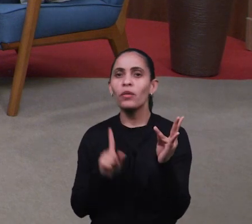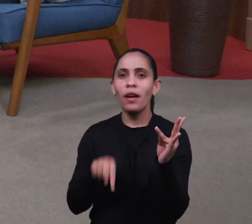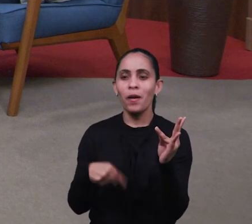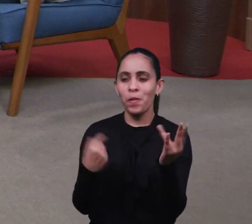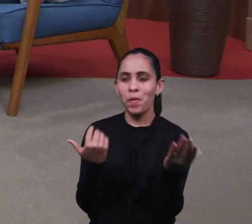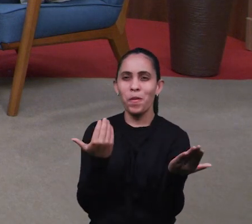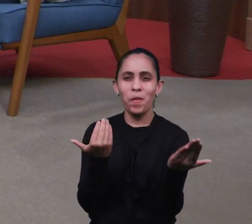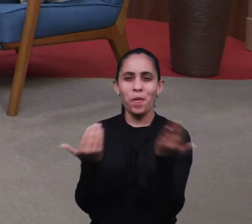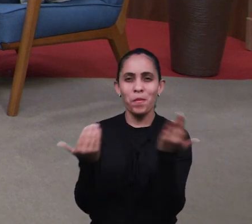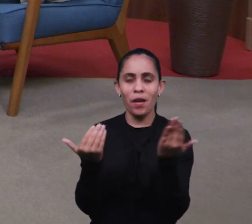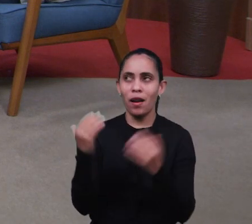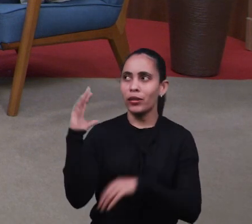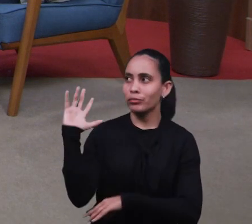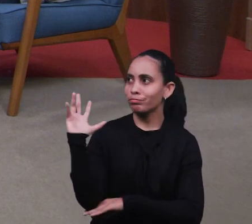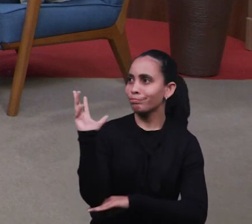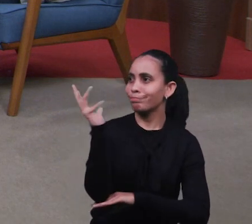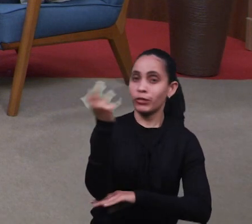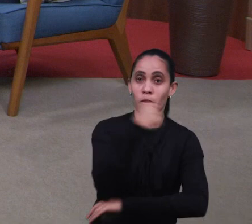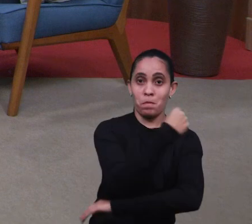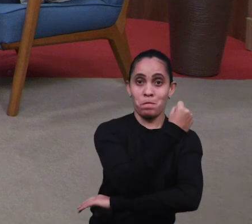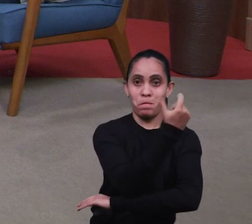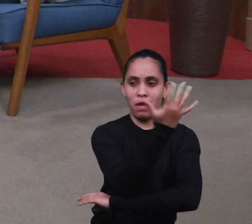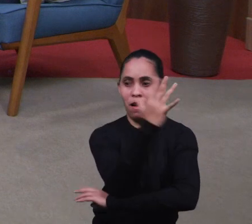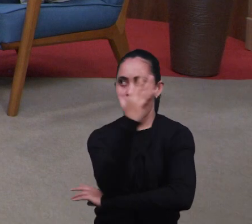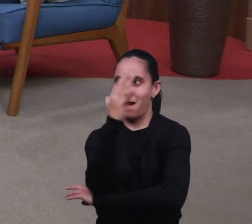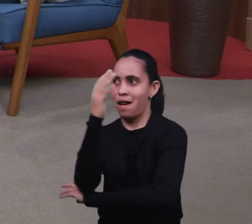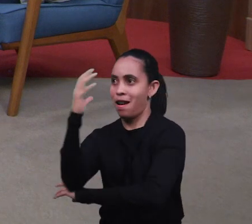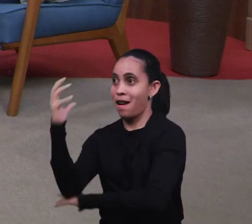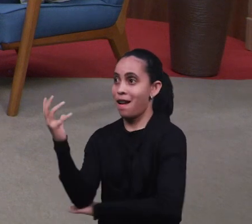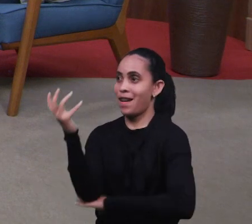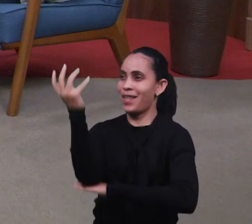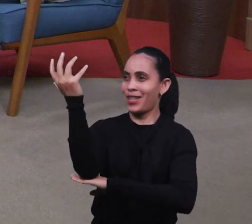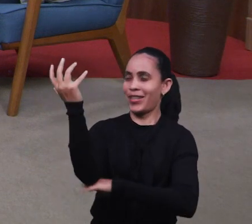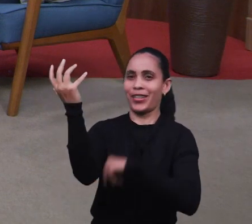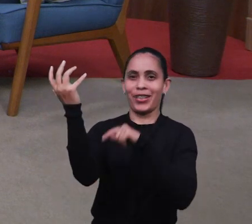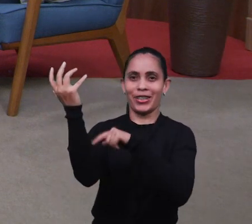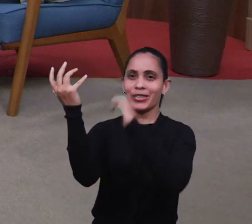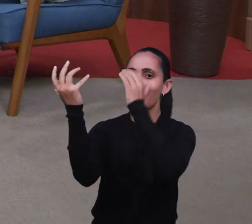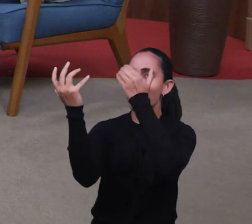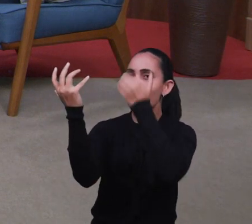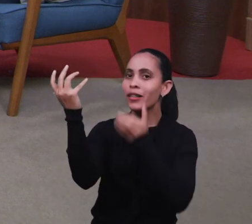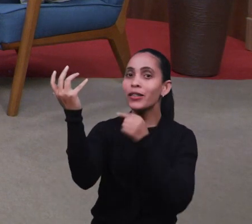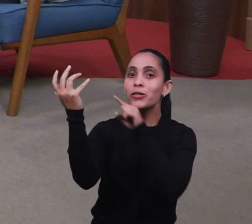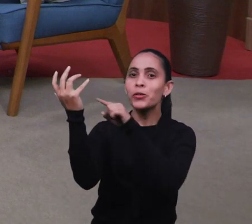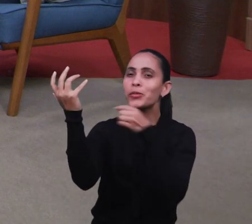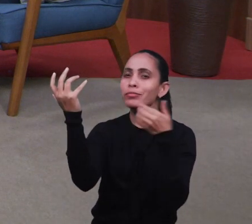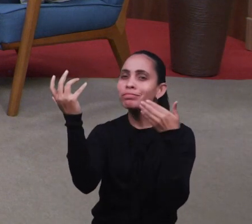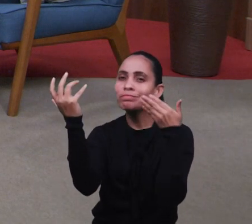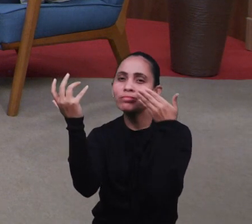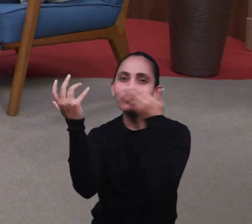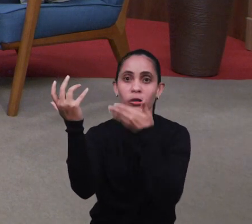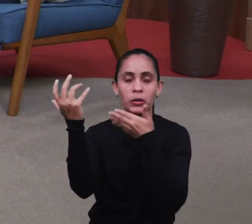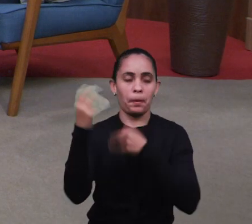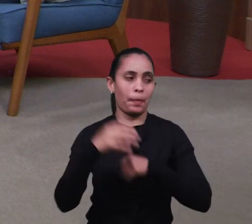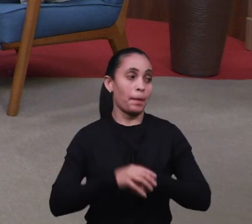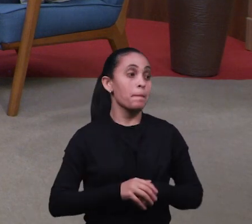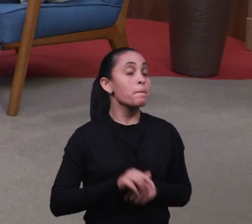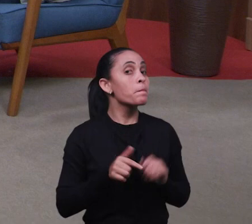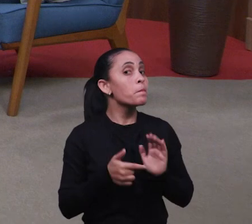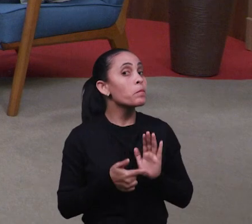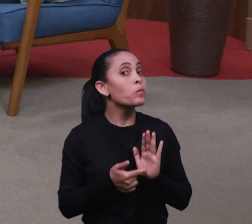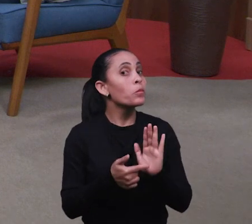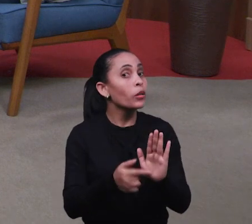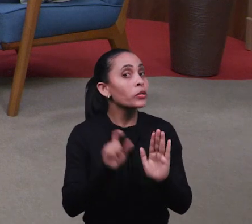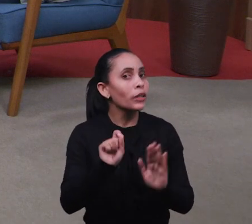meio ou das árvores do bosque. E aí, Josias e Daniel, depois da